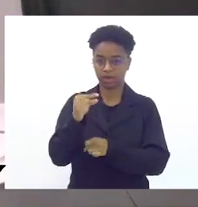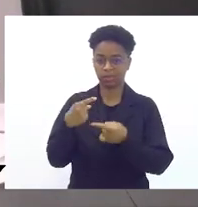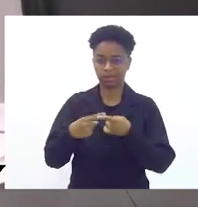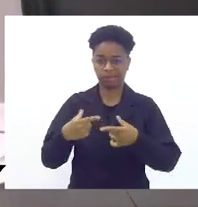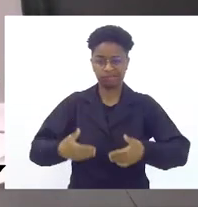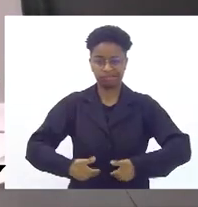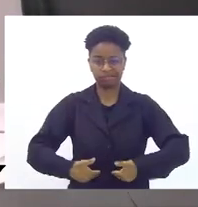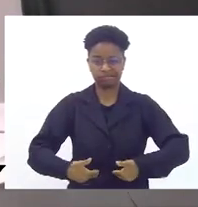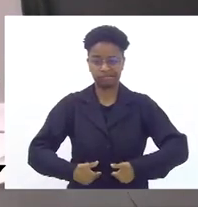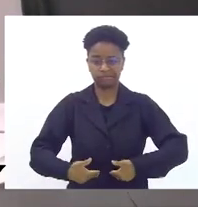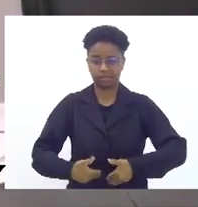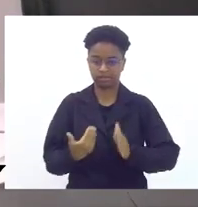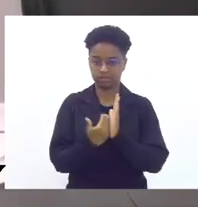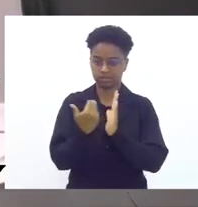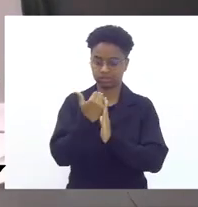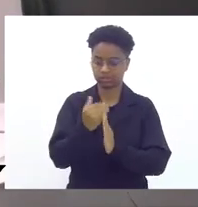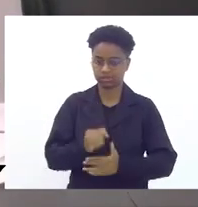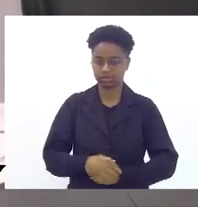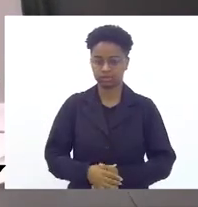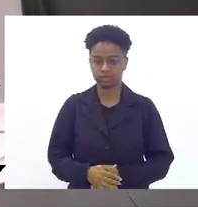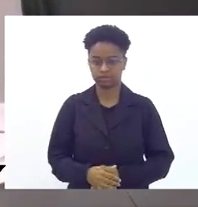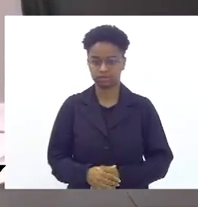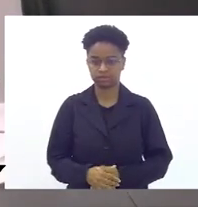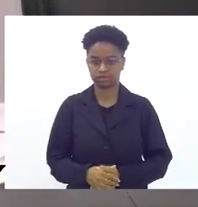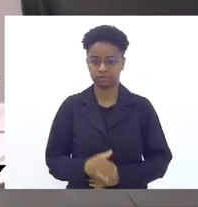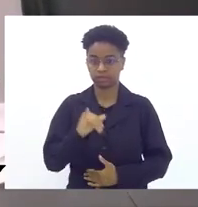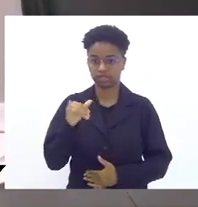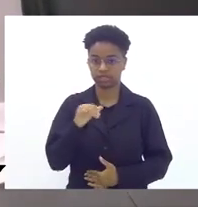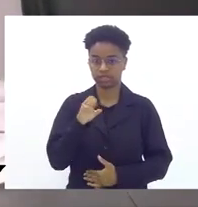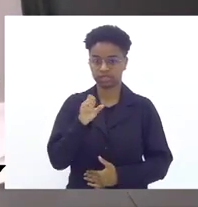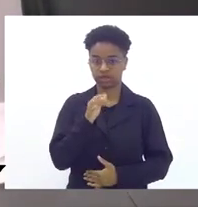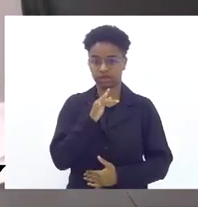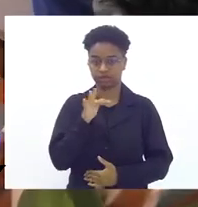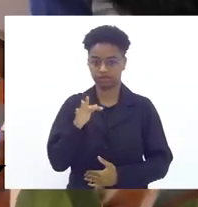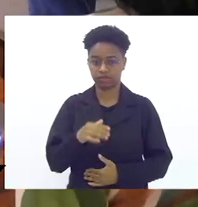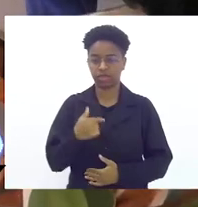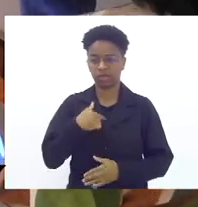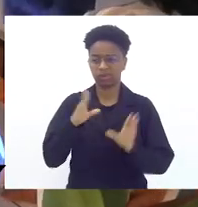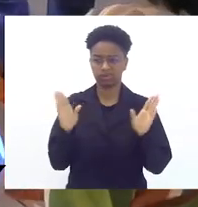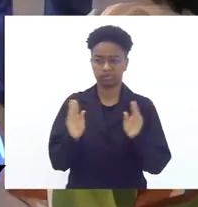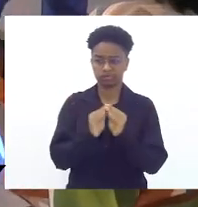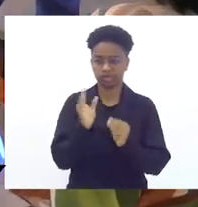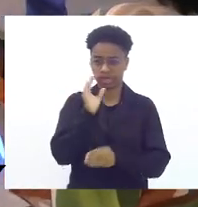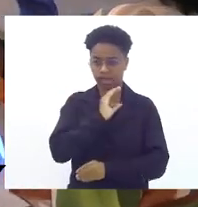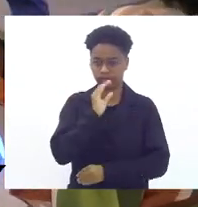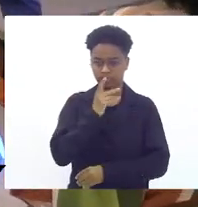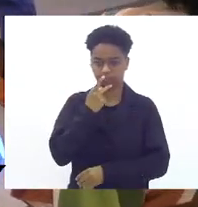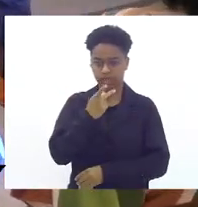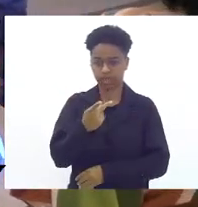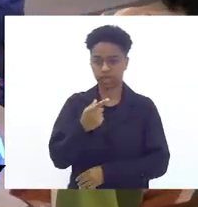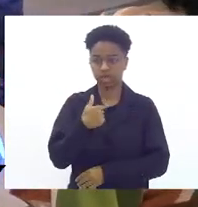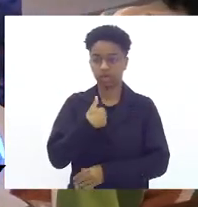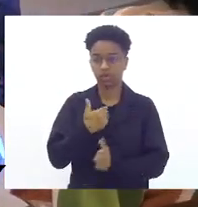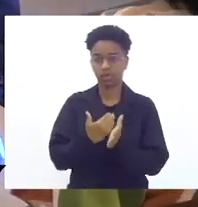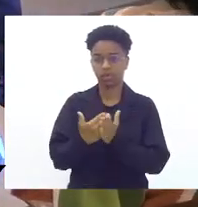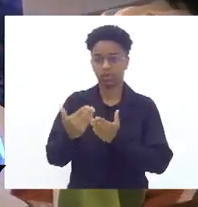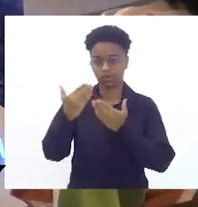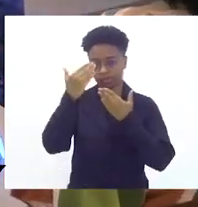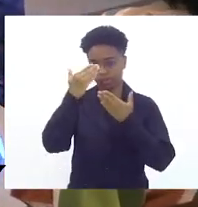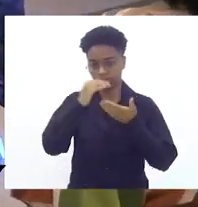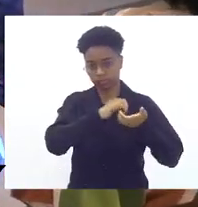aumentando vamos lá Jeff Amadeus eu queria só iniciar